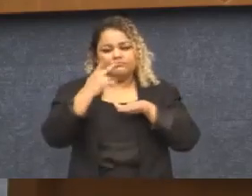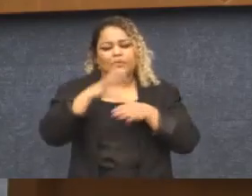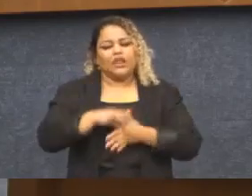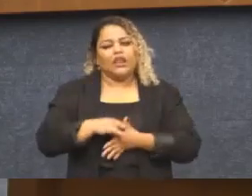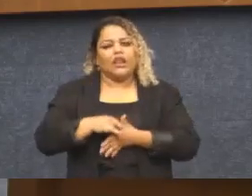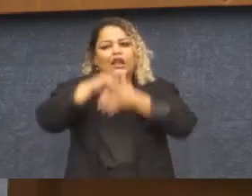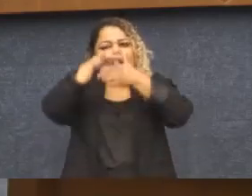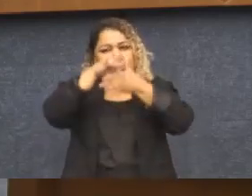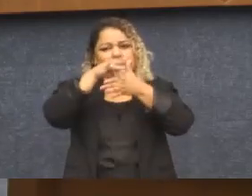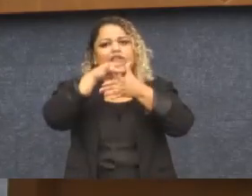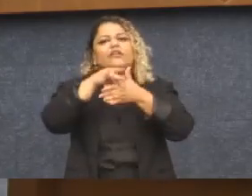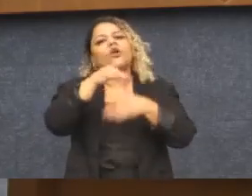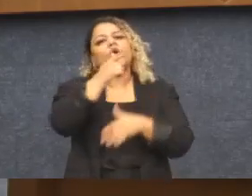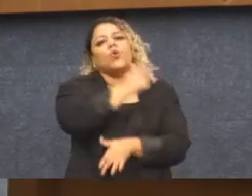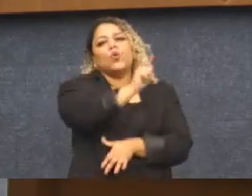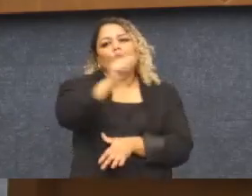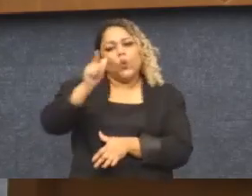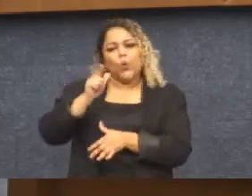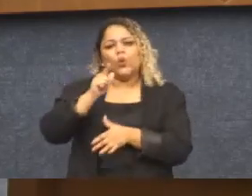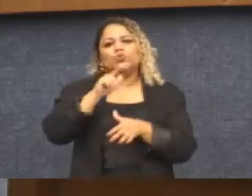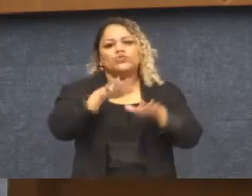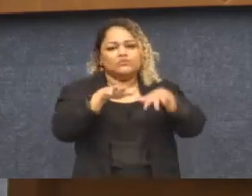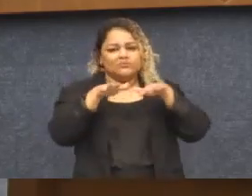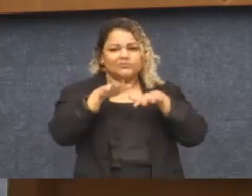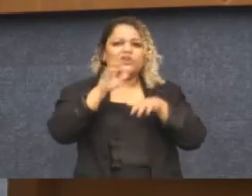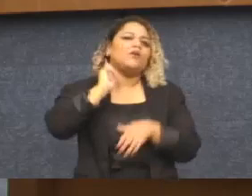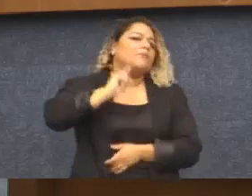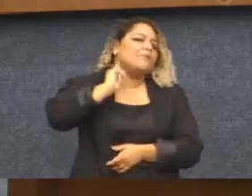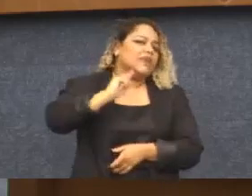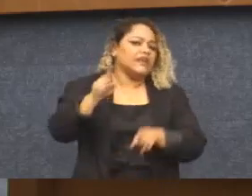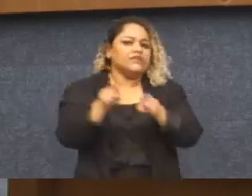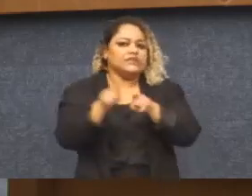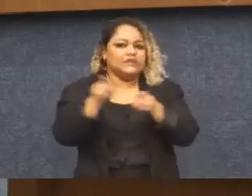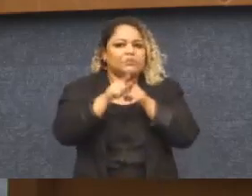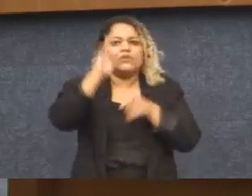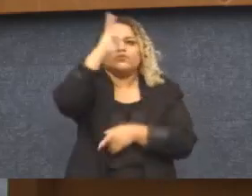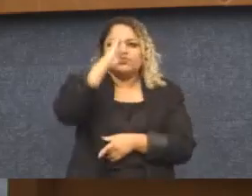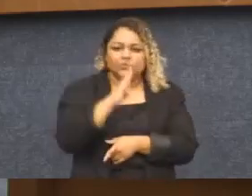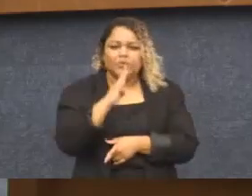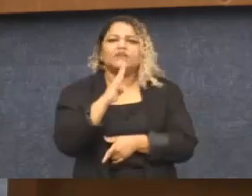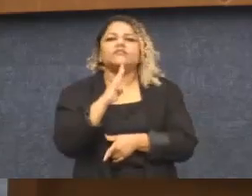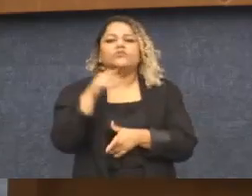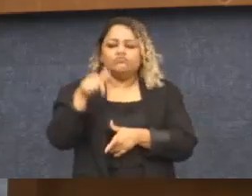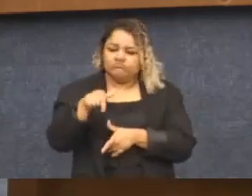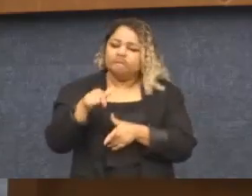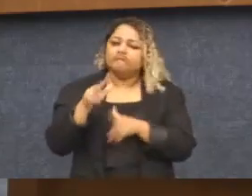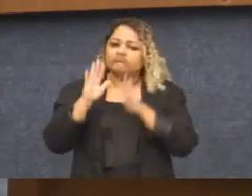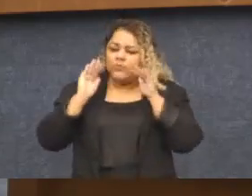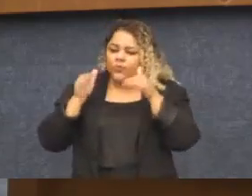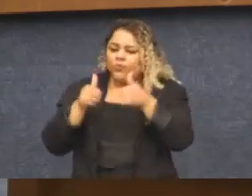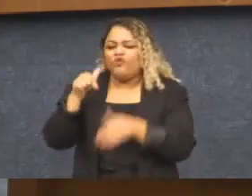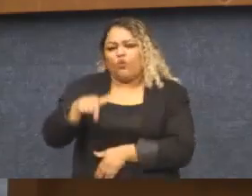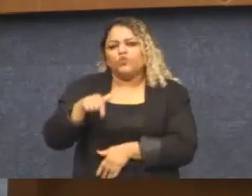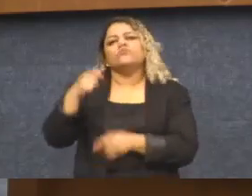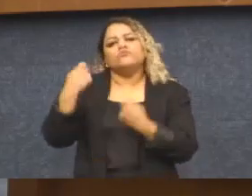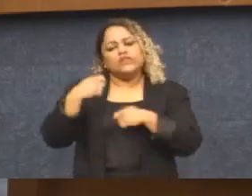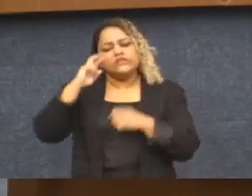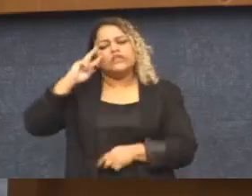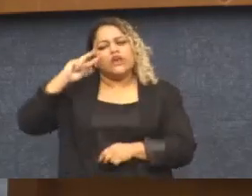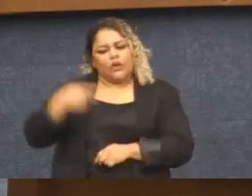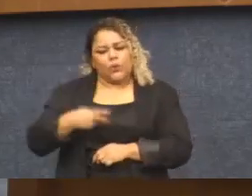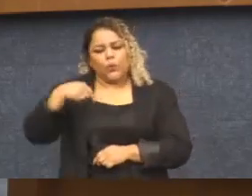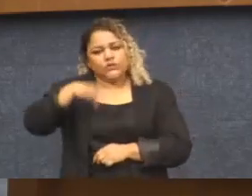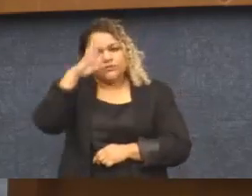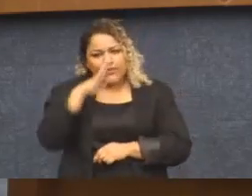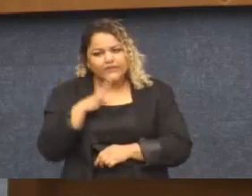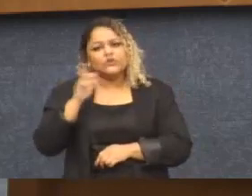parlamentos de Minas Gerais, do Brasil, nesse mesmo sentido. É preciso, sim, reconhecer que esse é um país que ainda tem